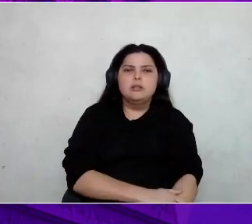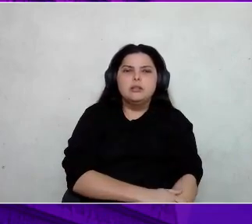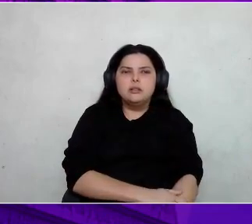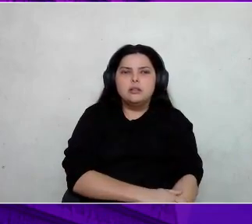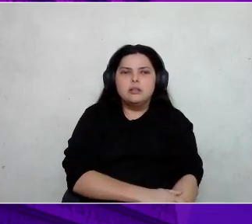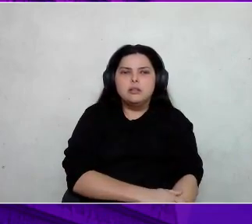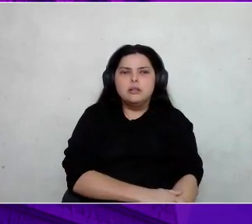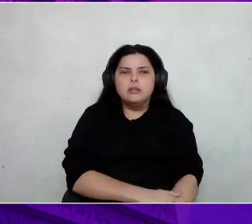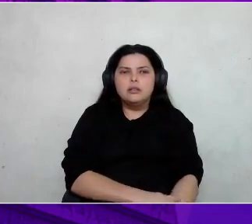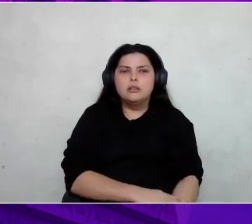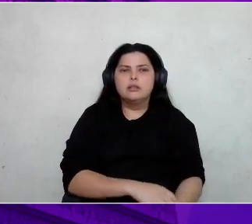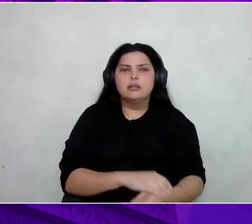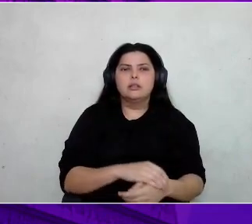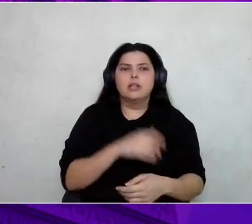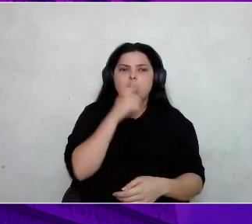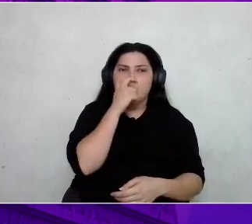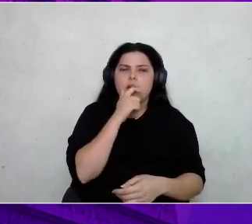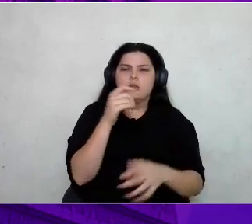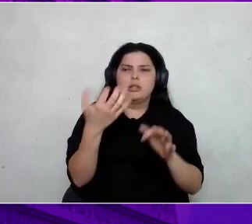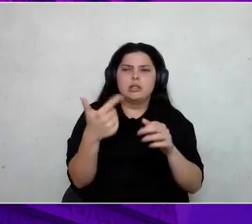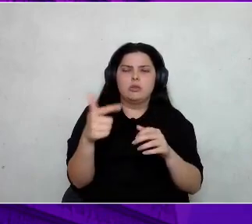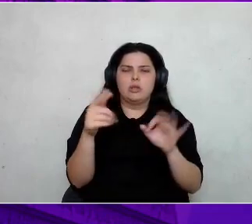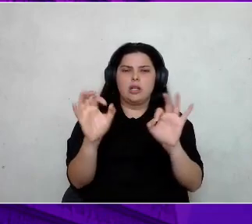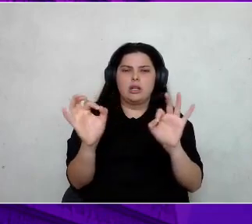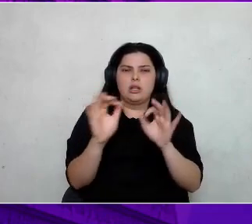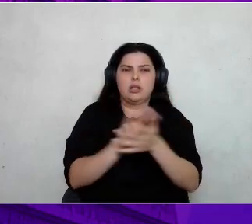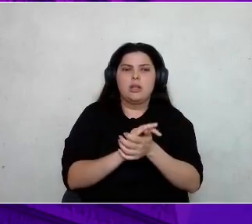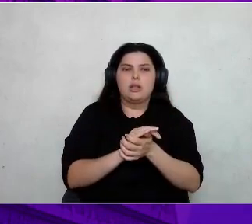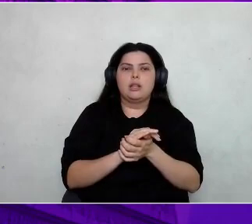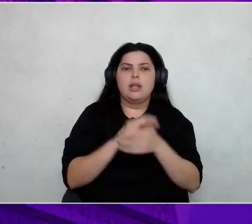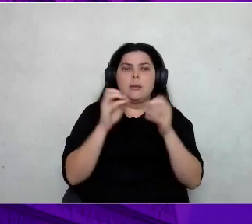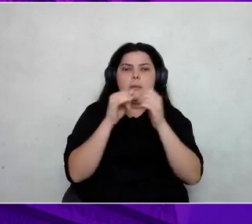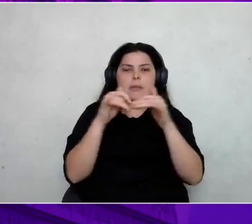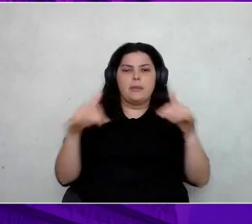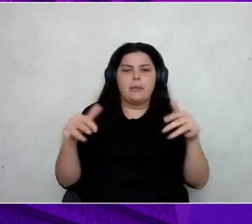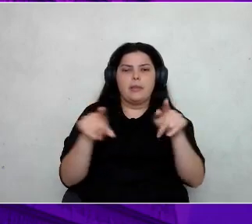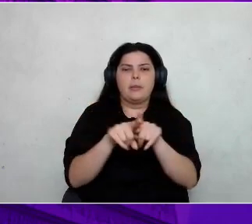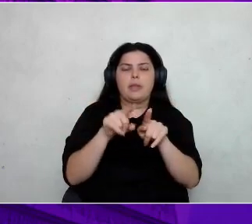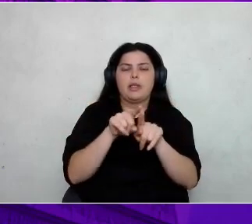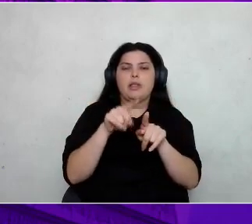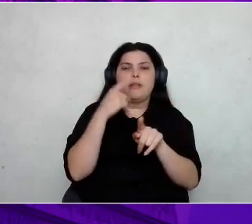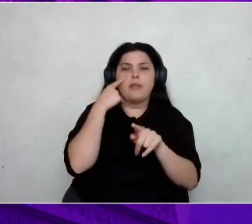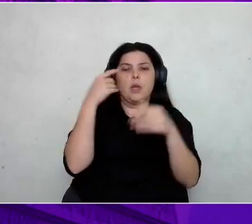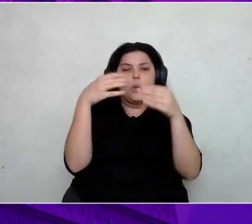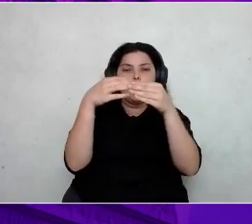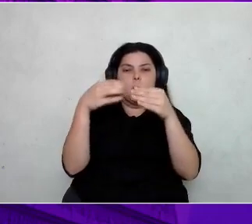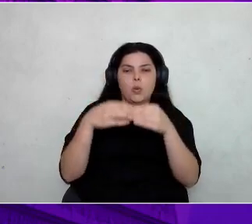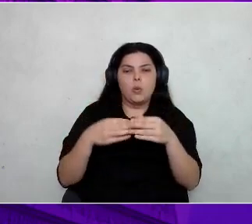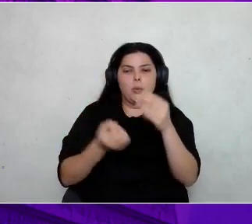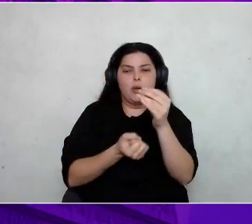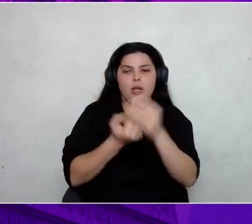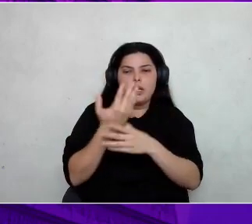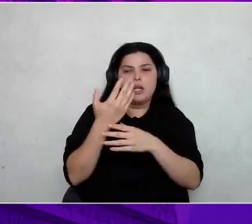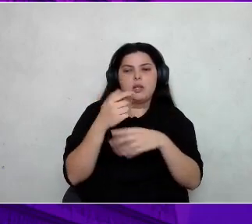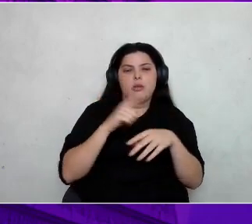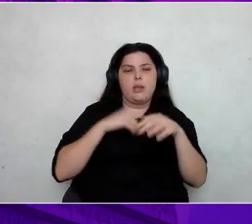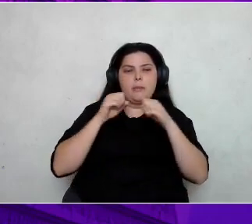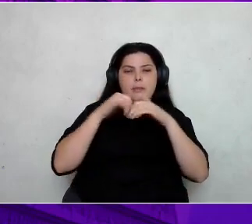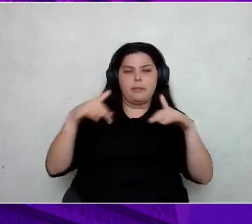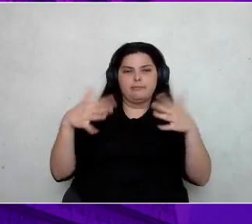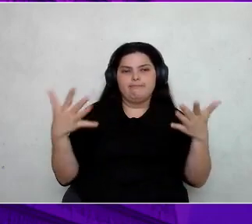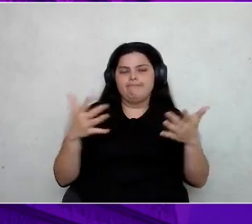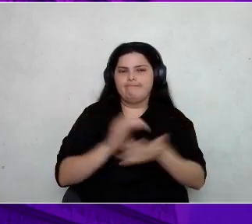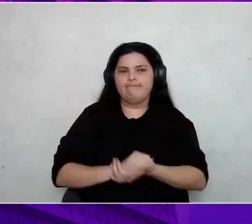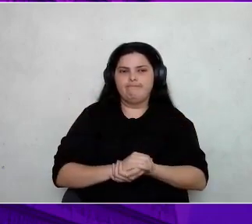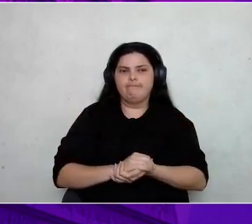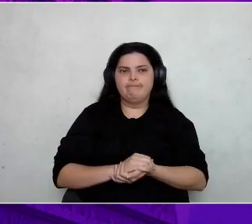Aqui eu acho que não tem nenhum. Aonde tem polarização, vocês vão ver os grupinhos se formando, onde tem polarização. Então, e aonde, de